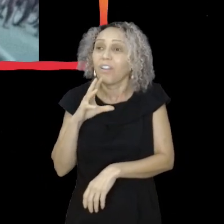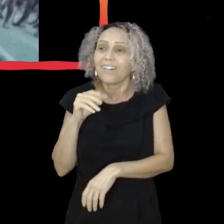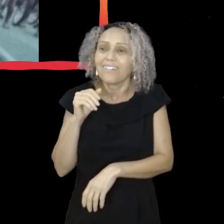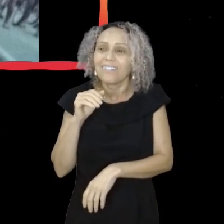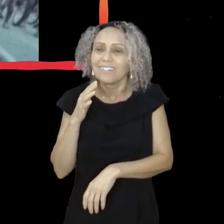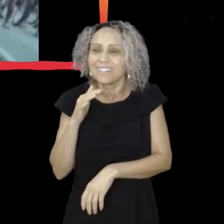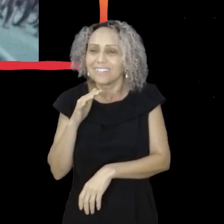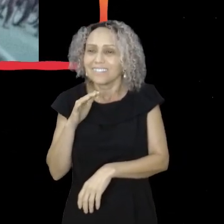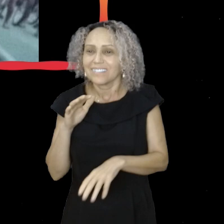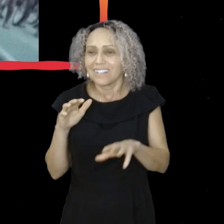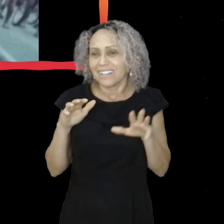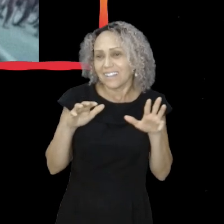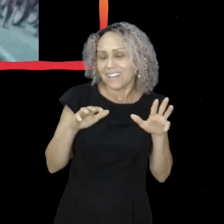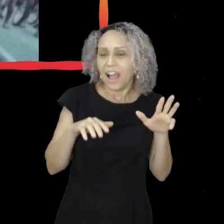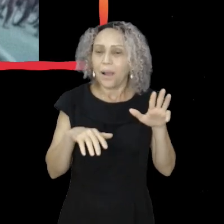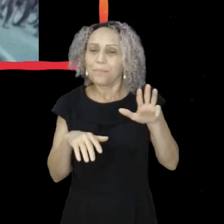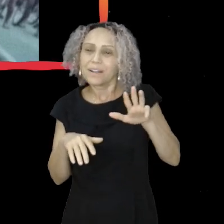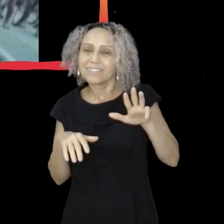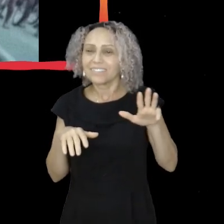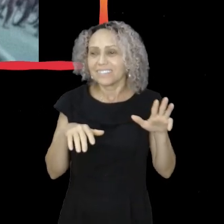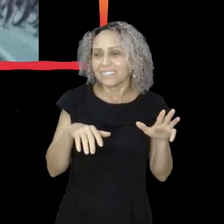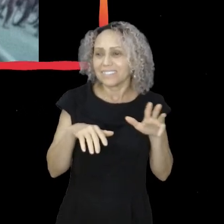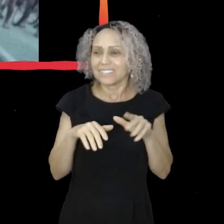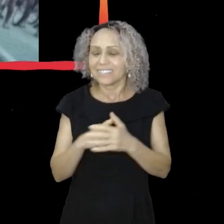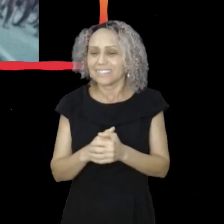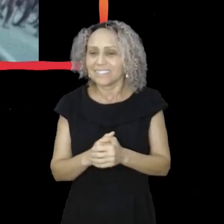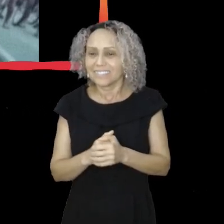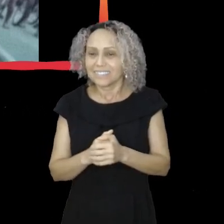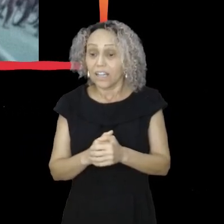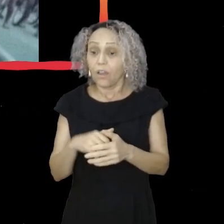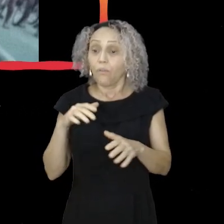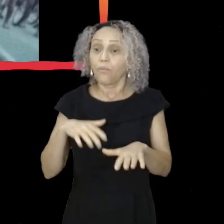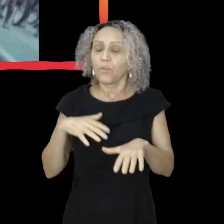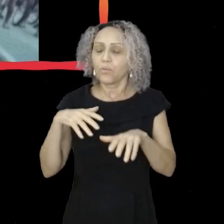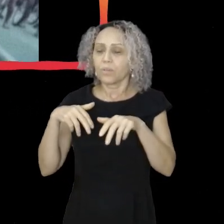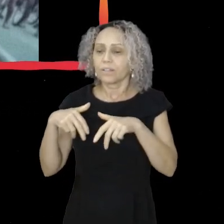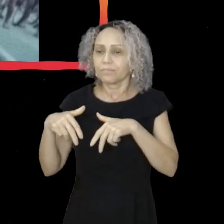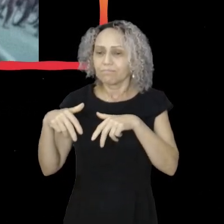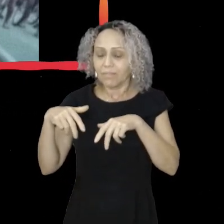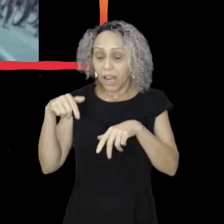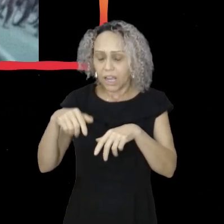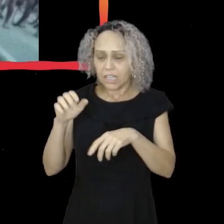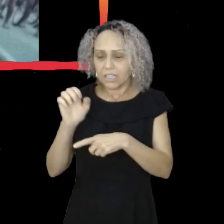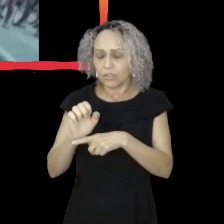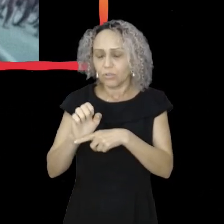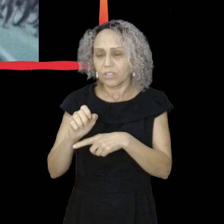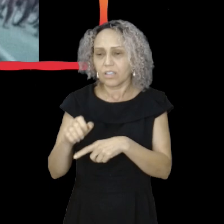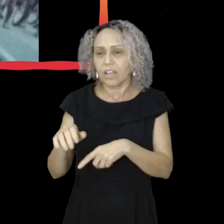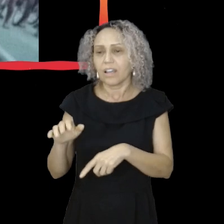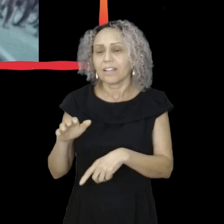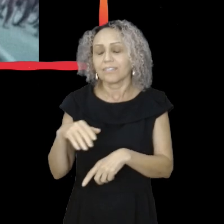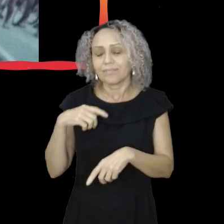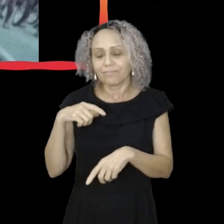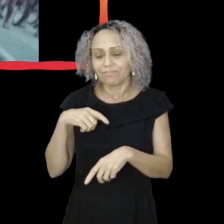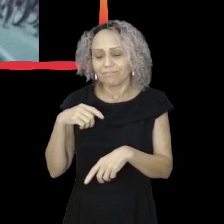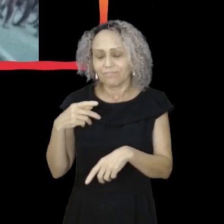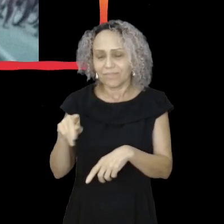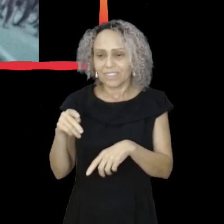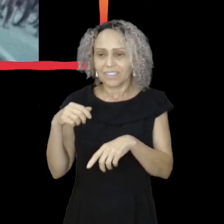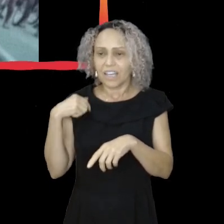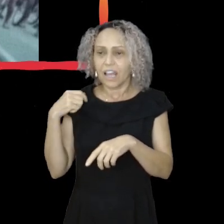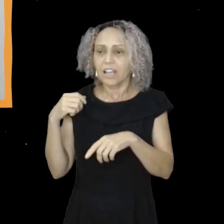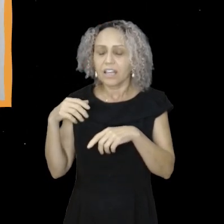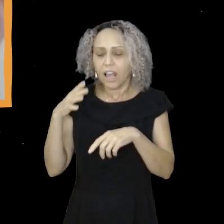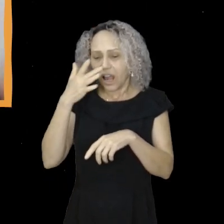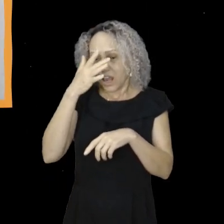é esse? Dá um contexto pra quem tá ouvindo? Eu acho que foi uma carreata que teve aqui no estado. E fui bem próxima